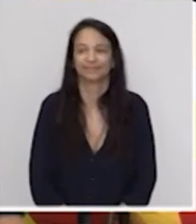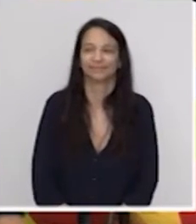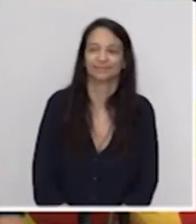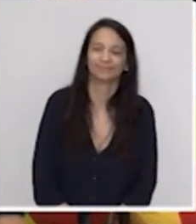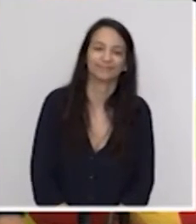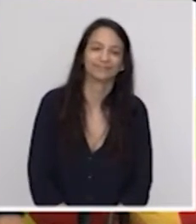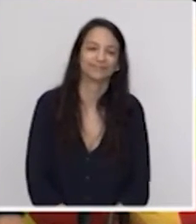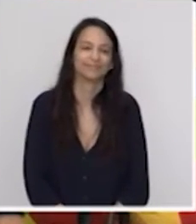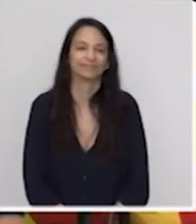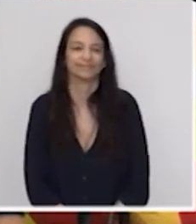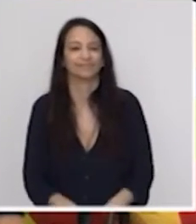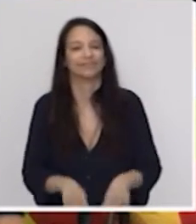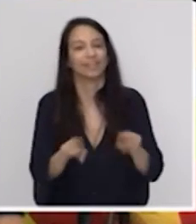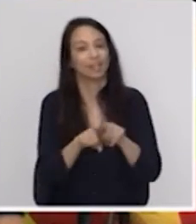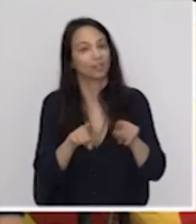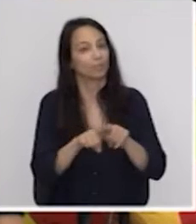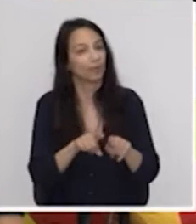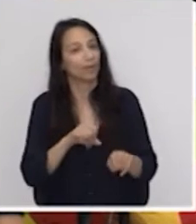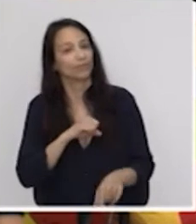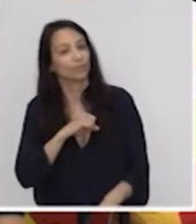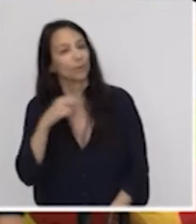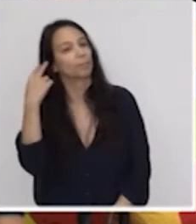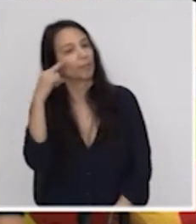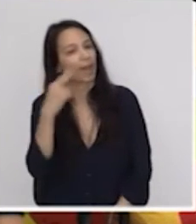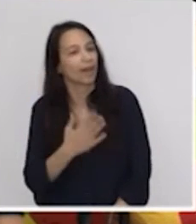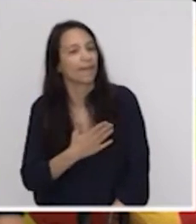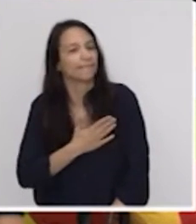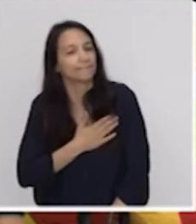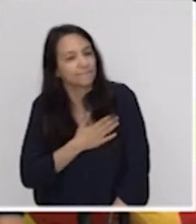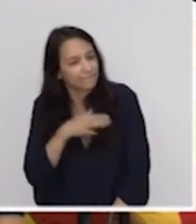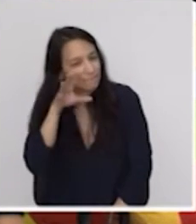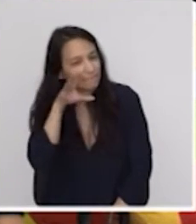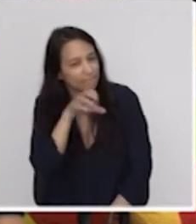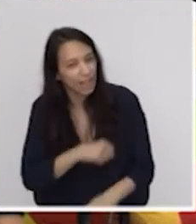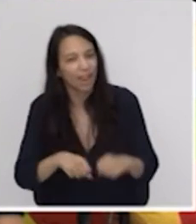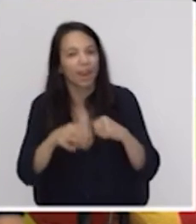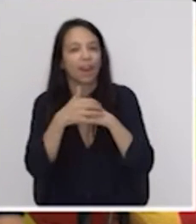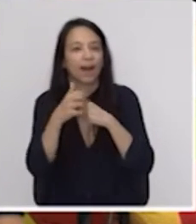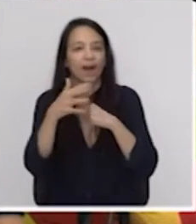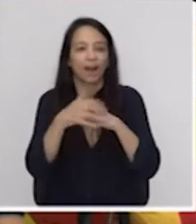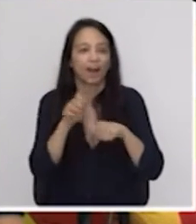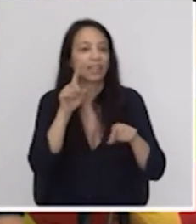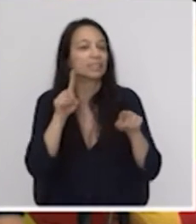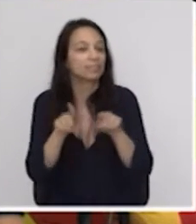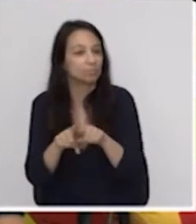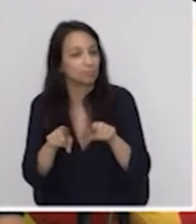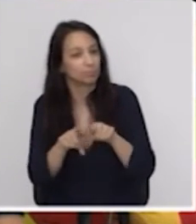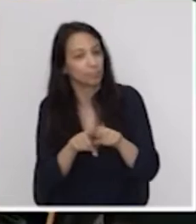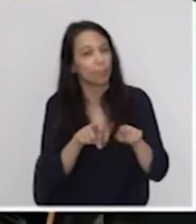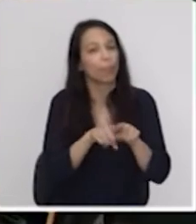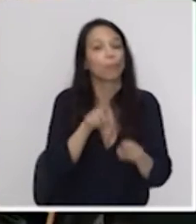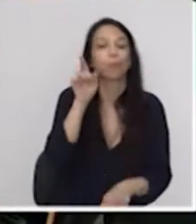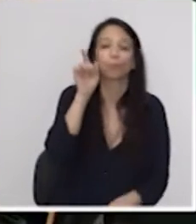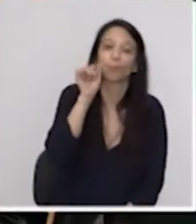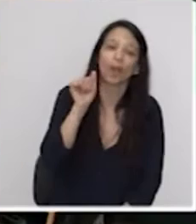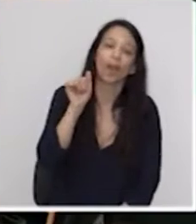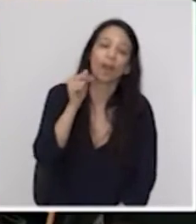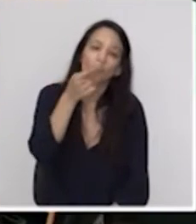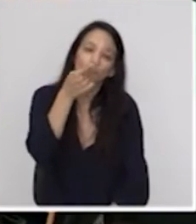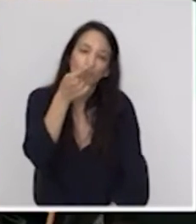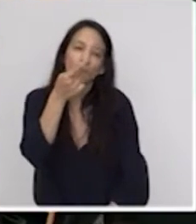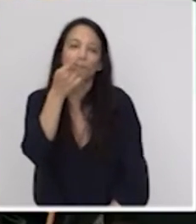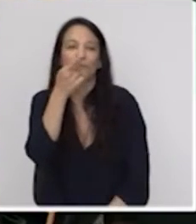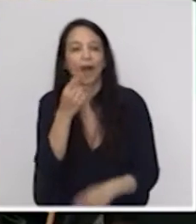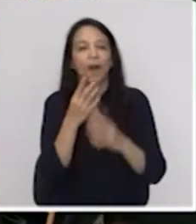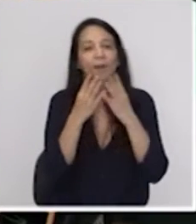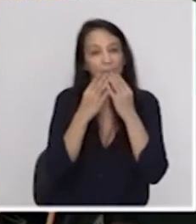O meu irmão gosta de pera. Laranja, a minha irmã. O meu pai gosta de manga e a